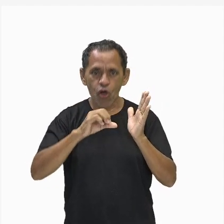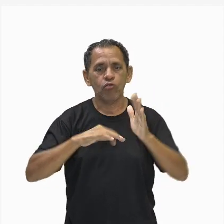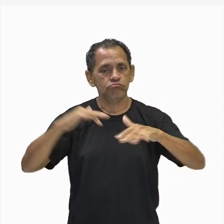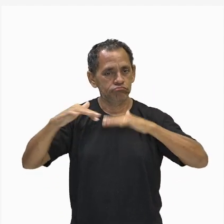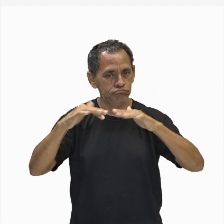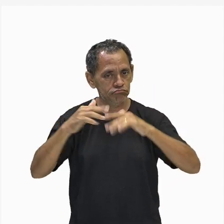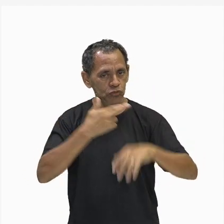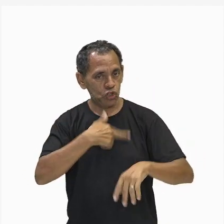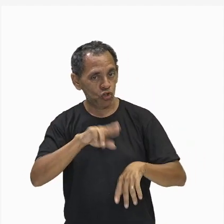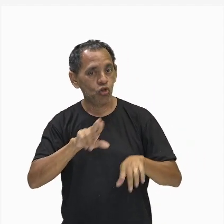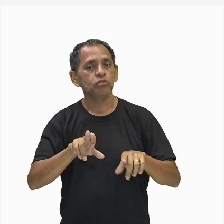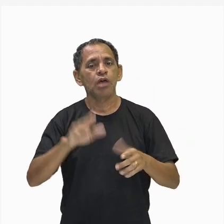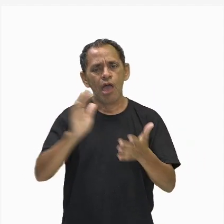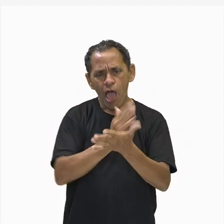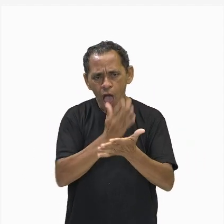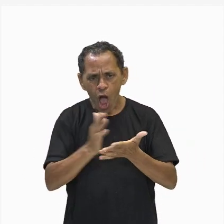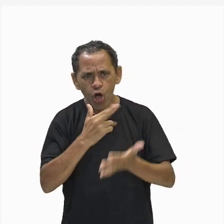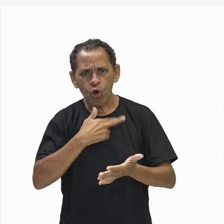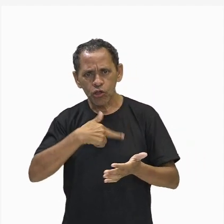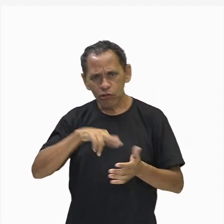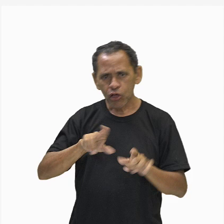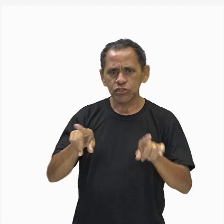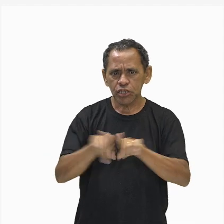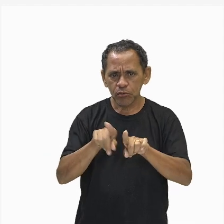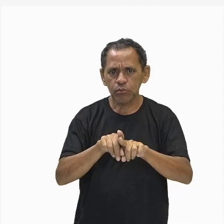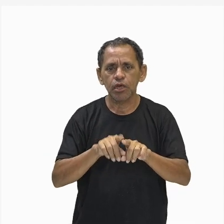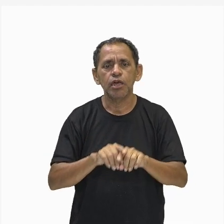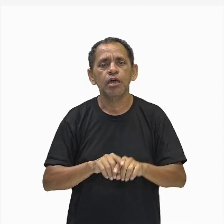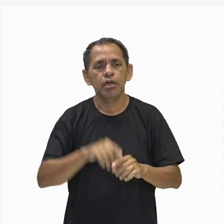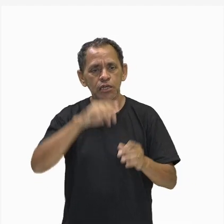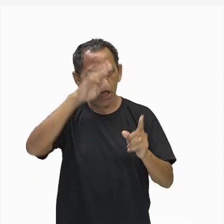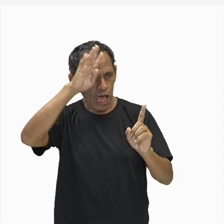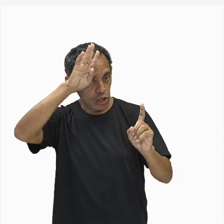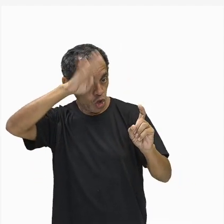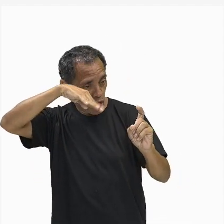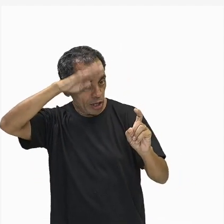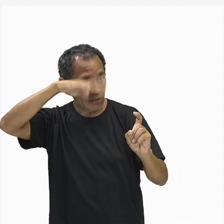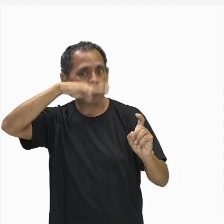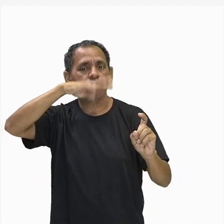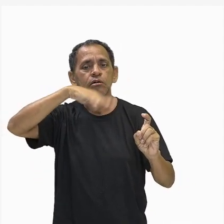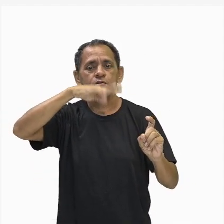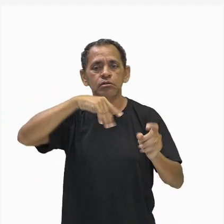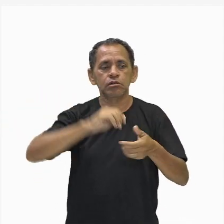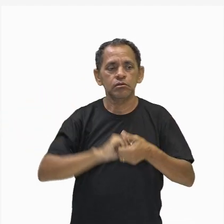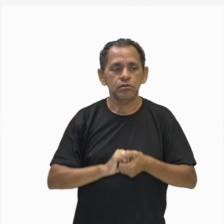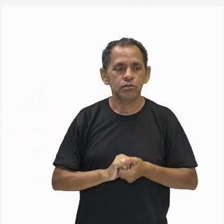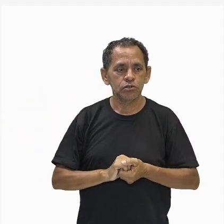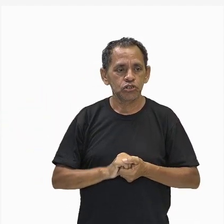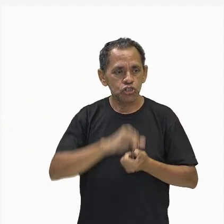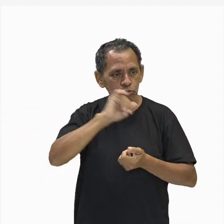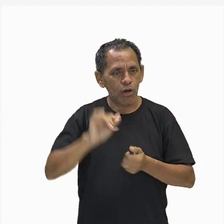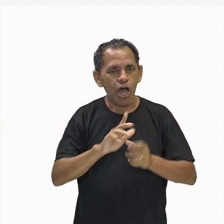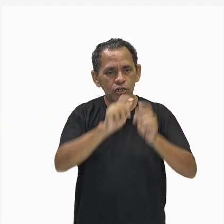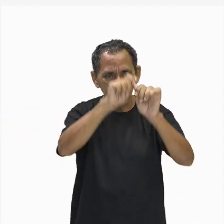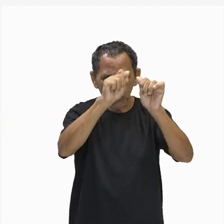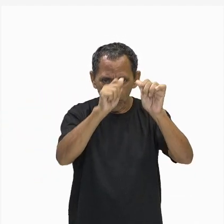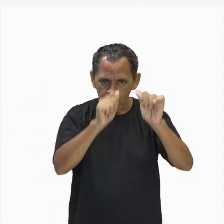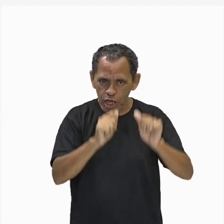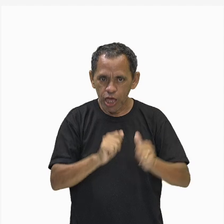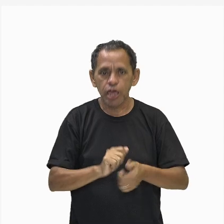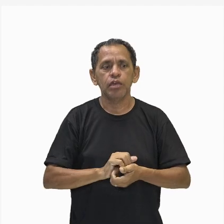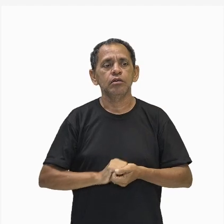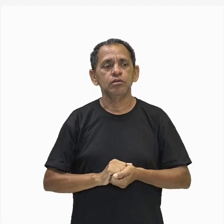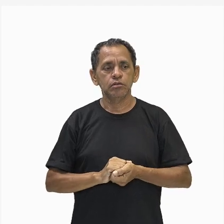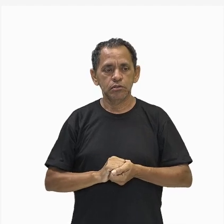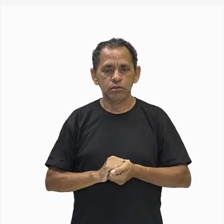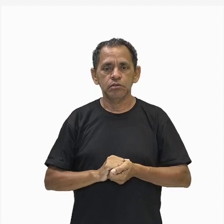religioso. Alguns religiosos se opuseram à adoração de imagens ou ícones e chegaram, então, a